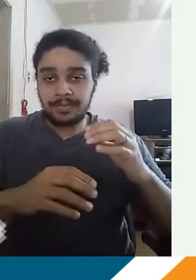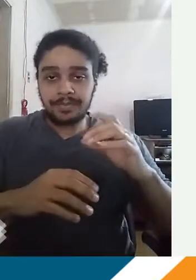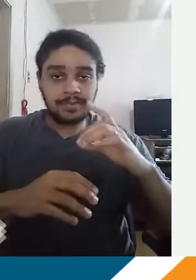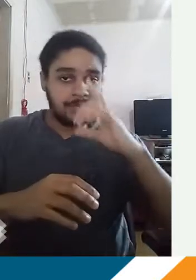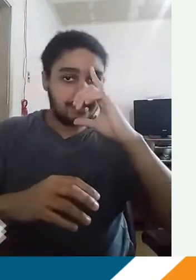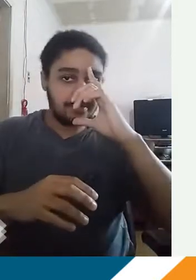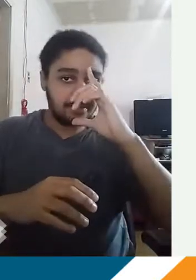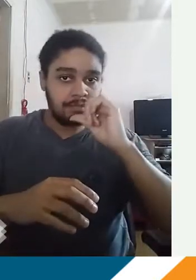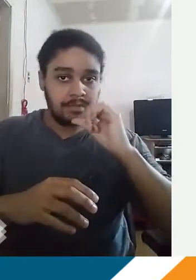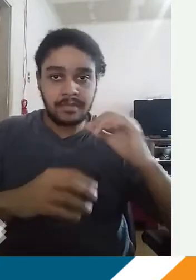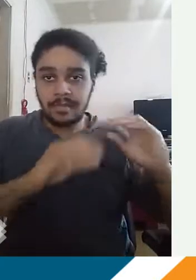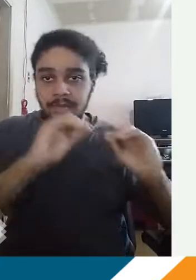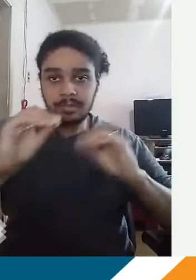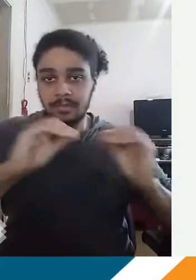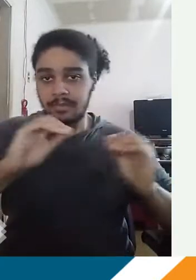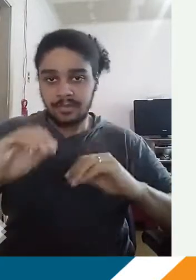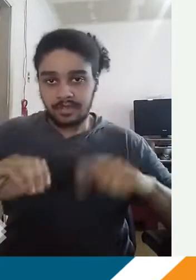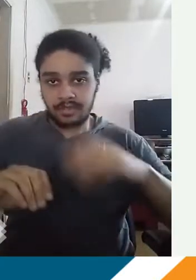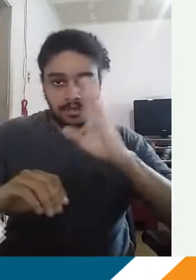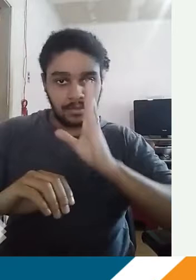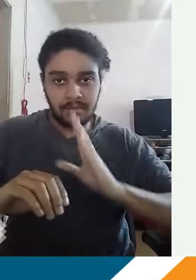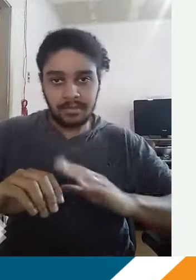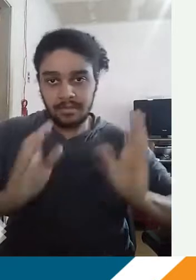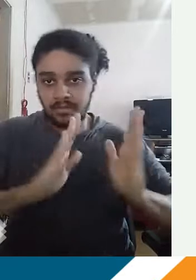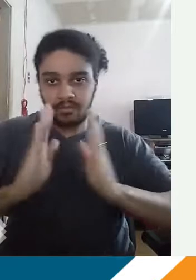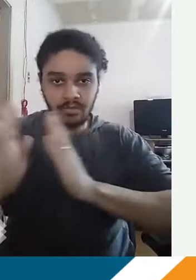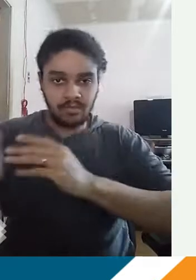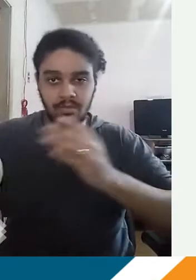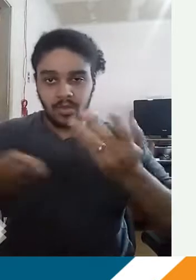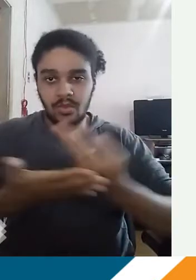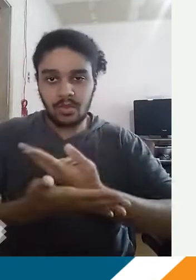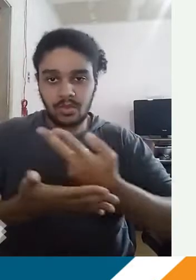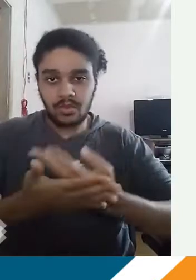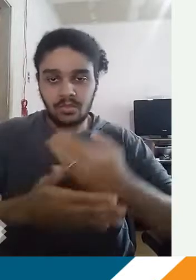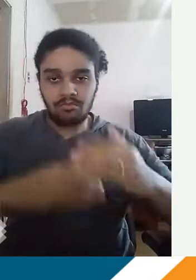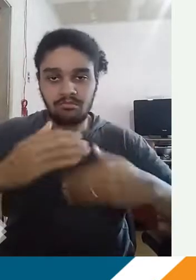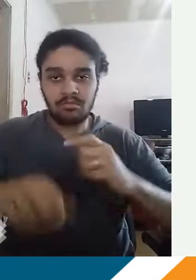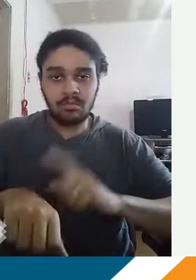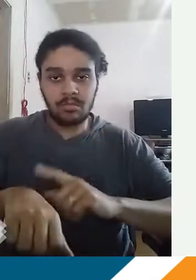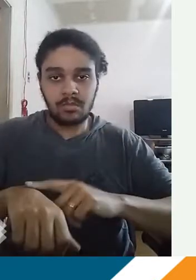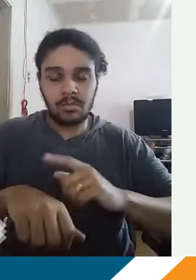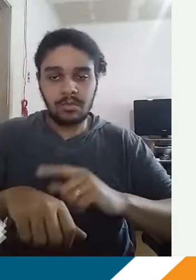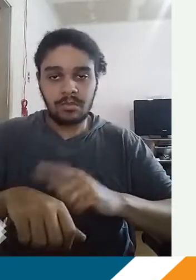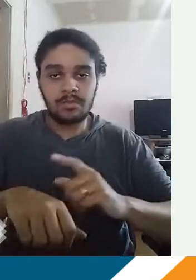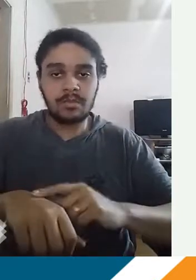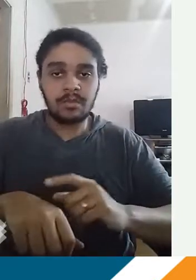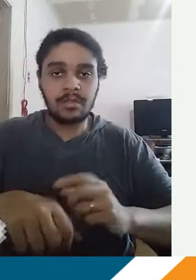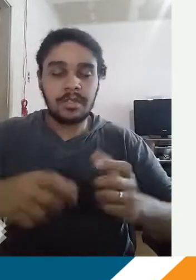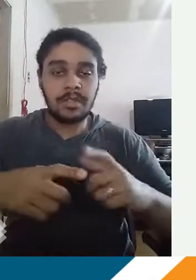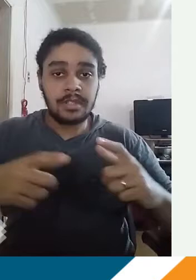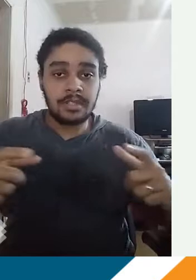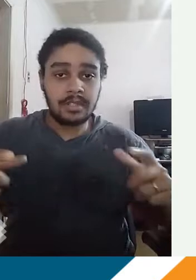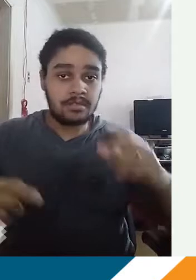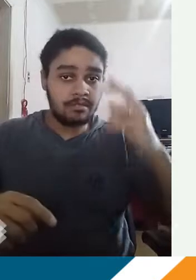Brasil, essas fases que acompanharam o decorrer do tempo, a evolução do crescimento natural da população